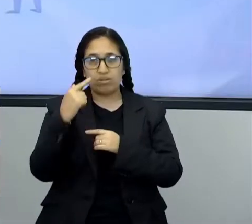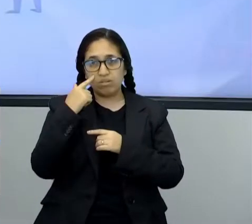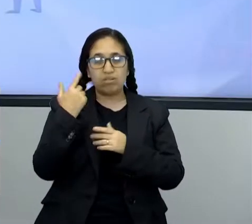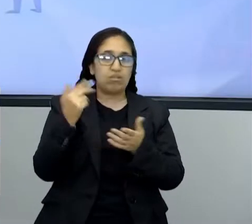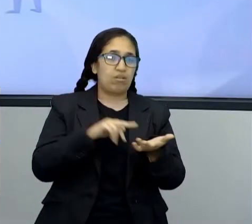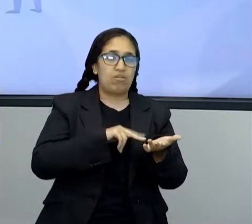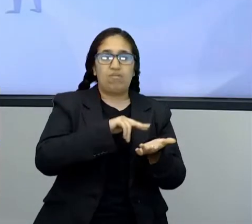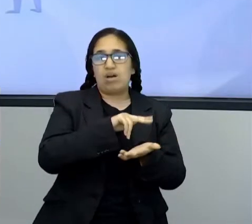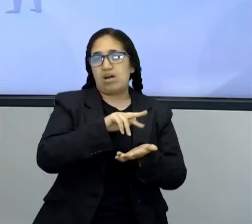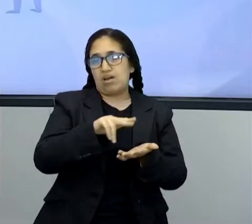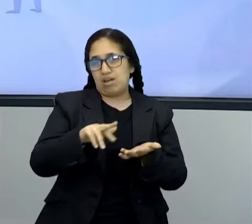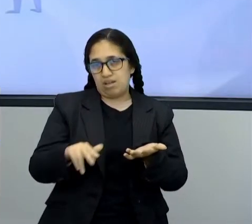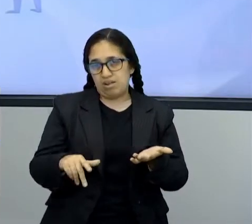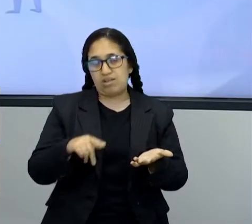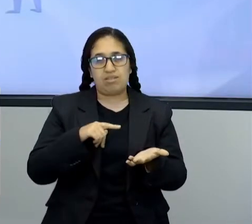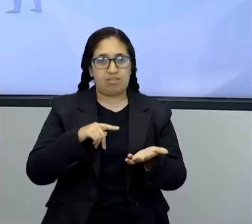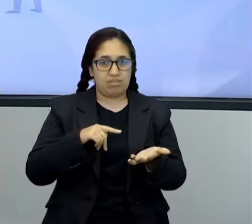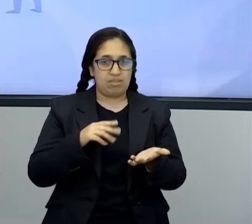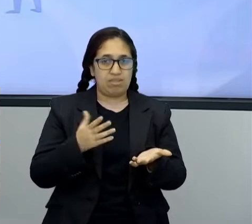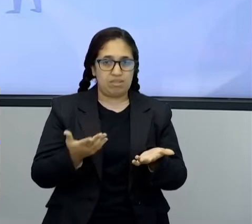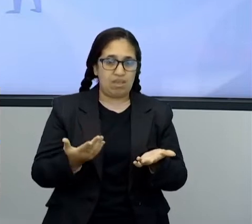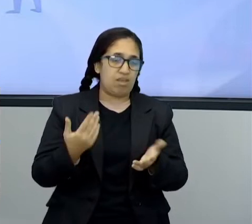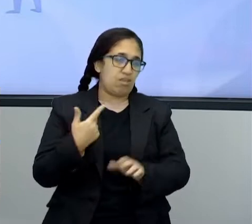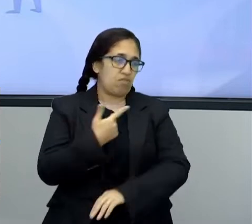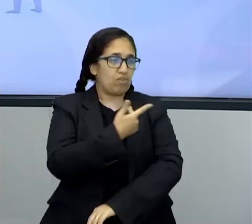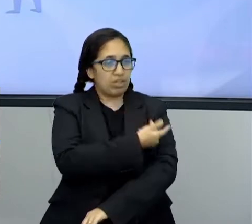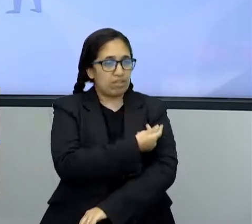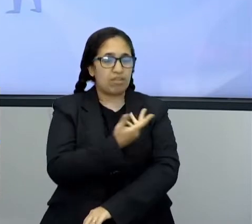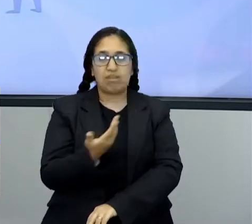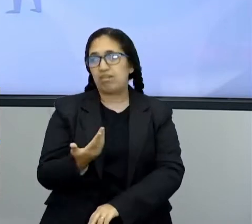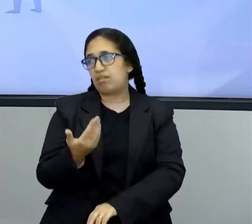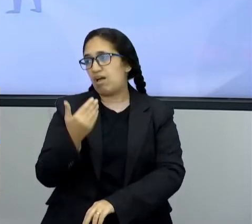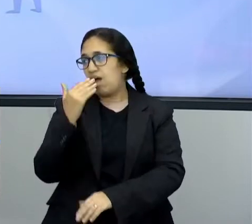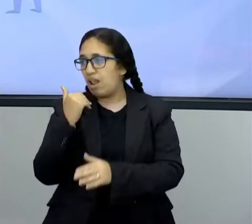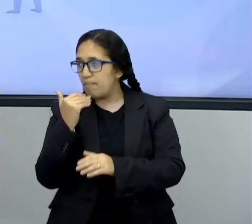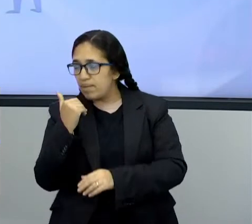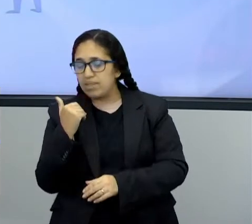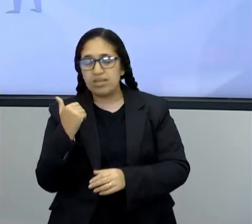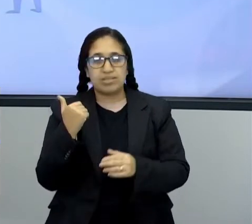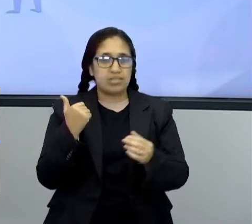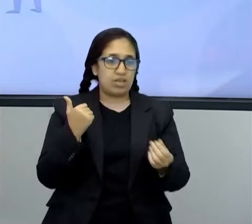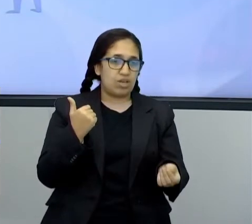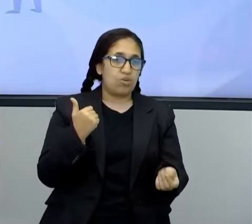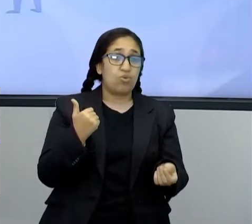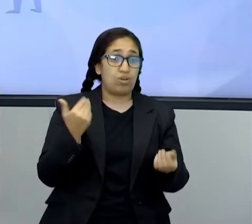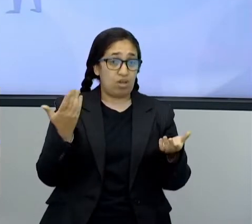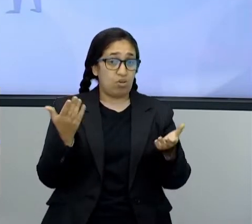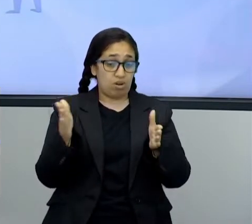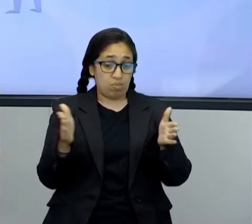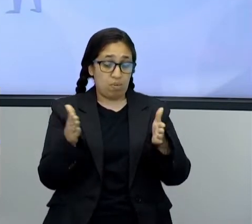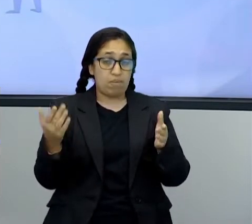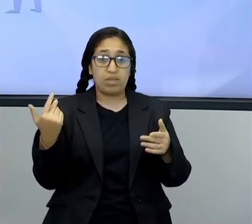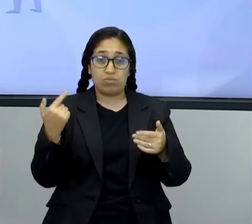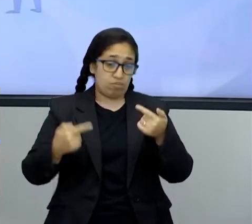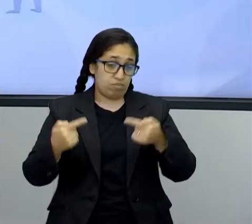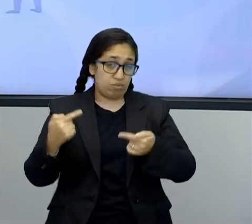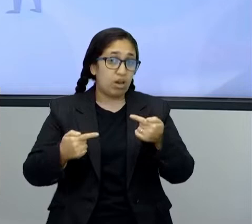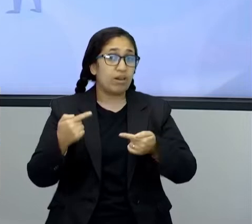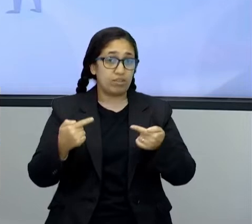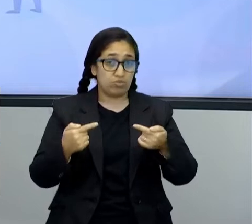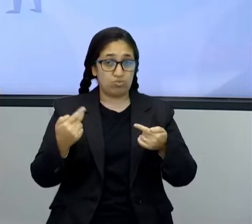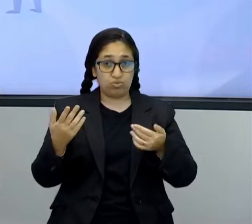reportagens diversas, né? Então, vacinas, alimentação... estamos num momento aí político, né? Político no sentido